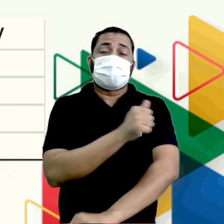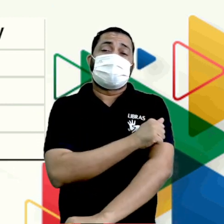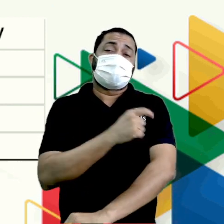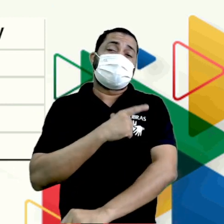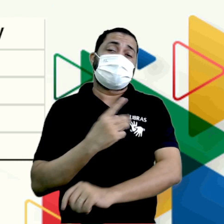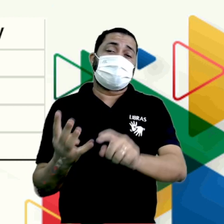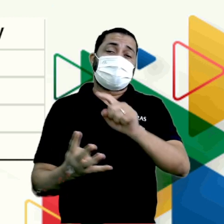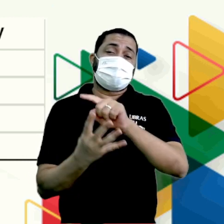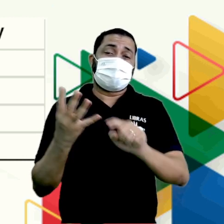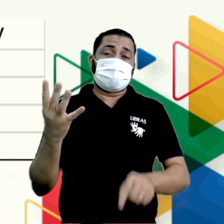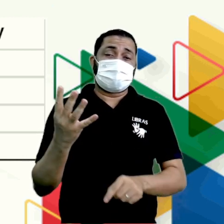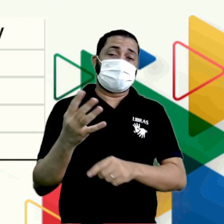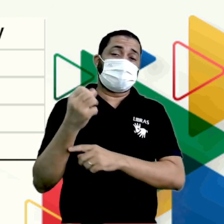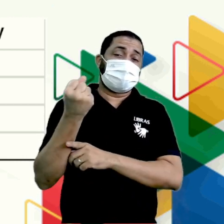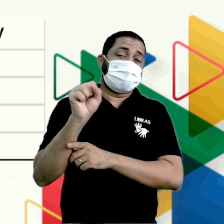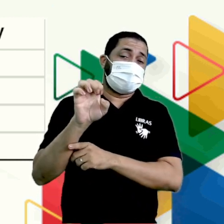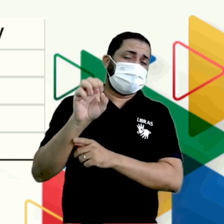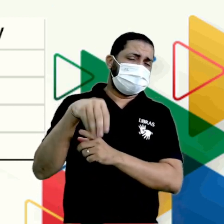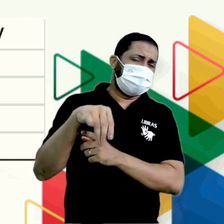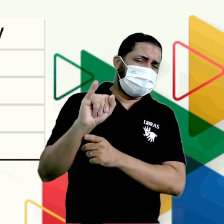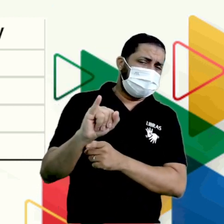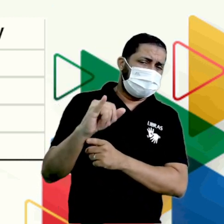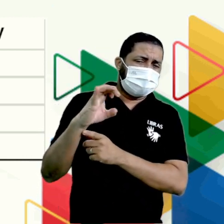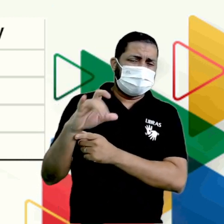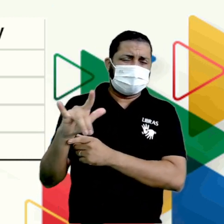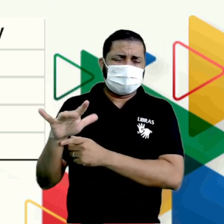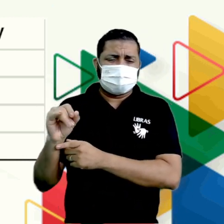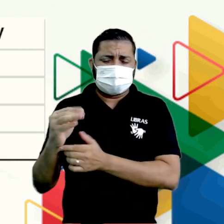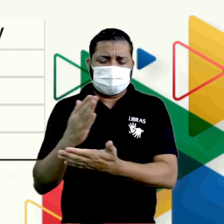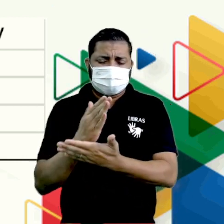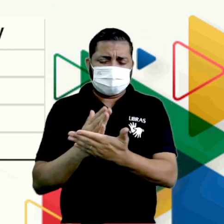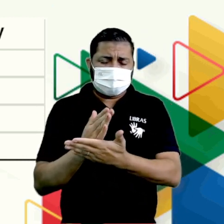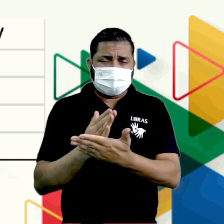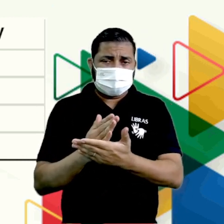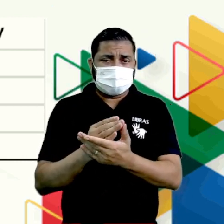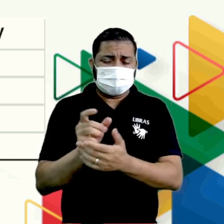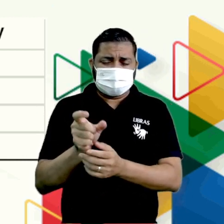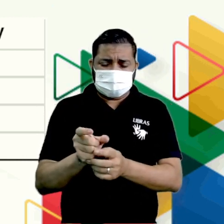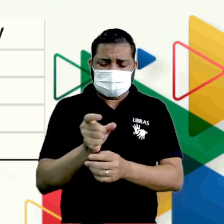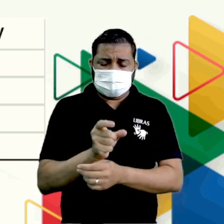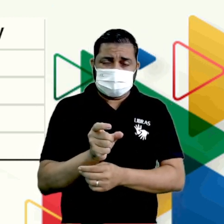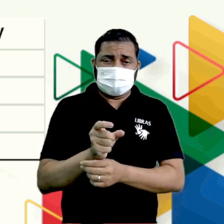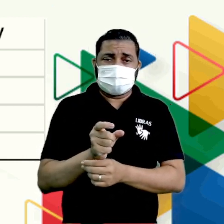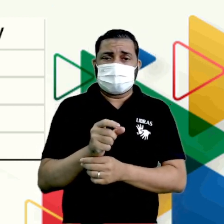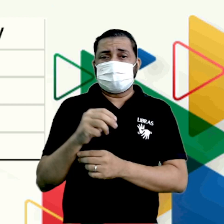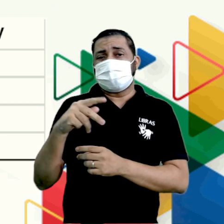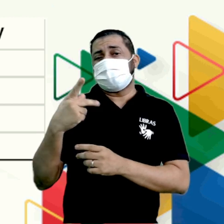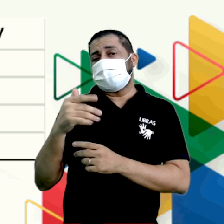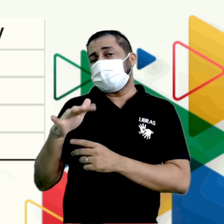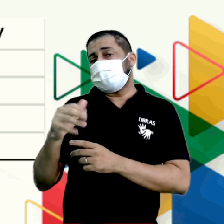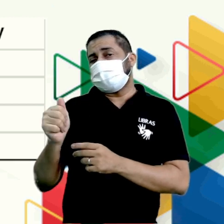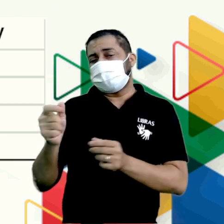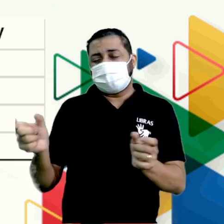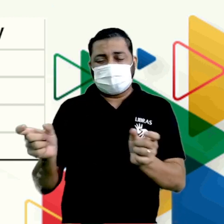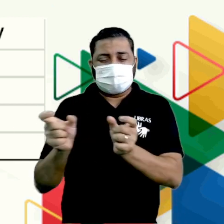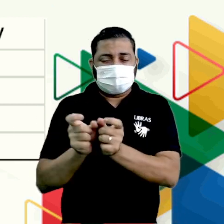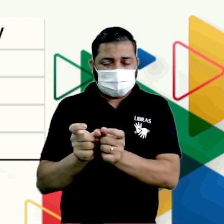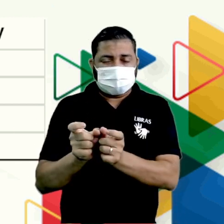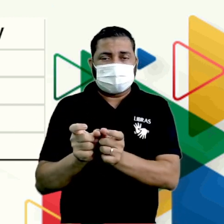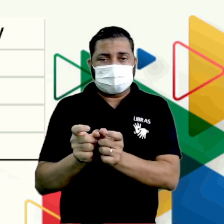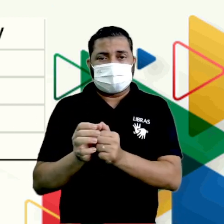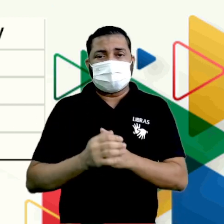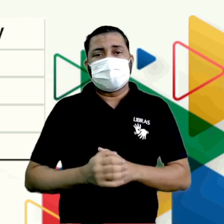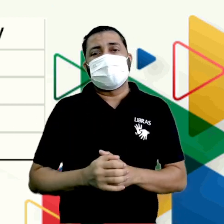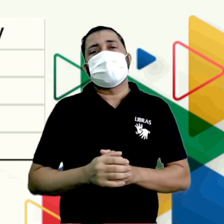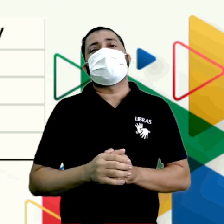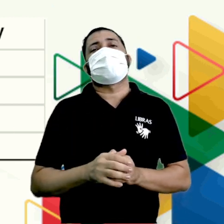4 semicélulas, 4 pedaços de pilhas, que se eles juntarem em pelo menos dois desses